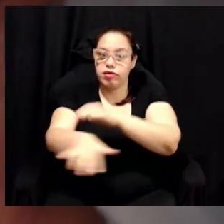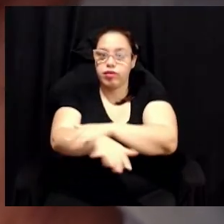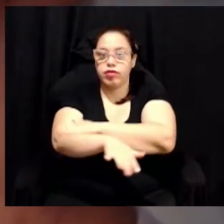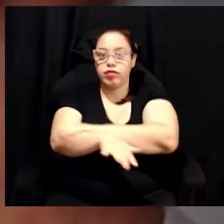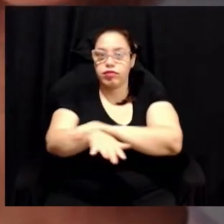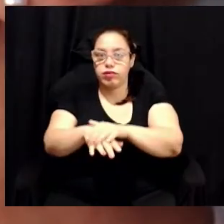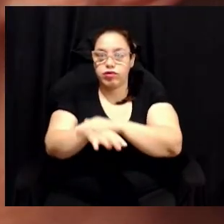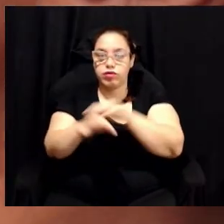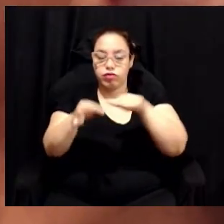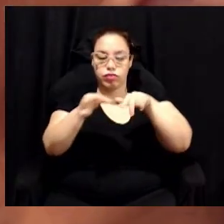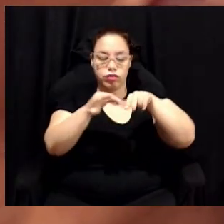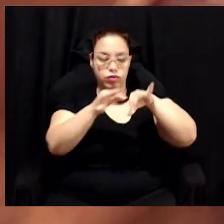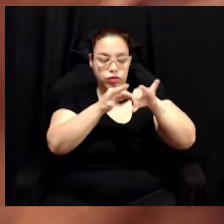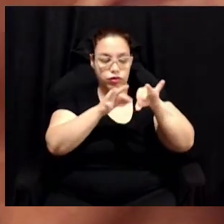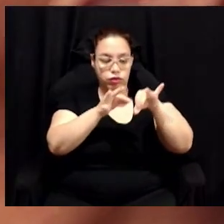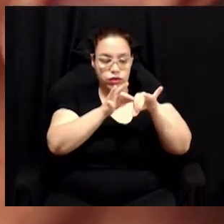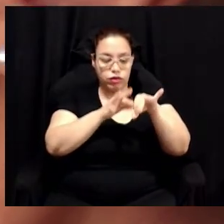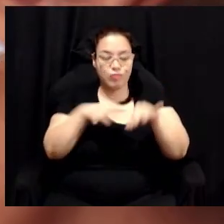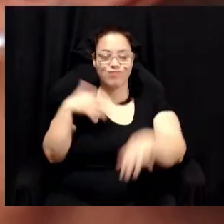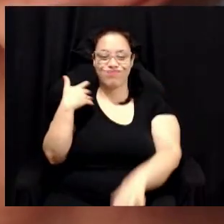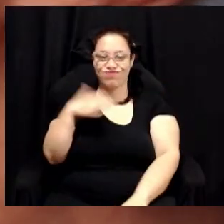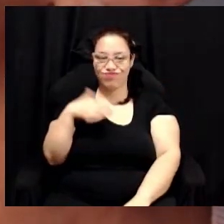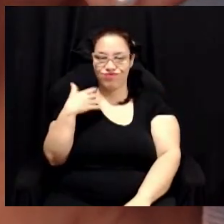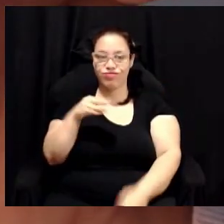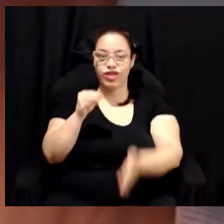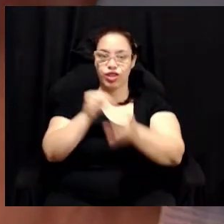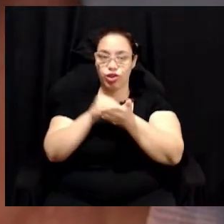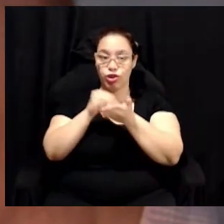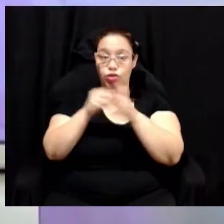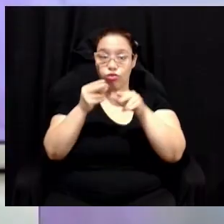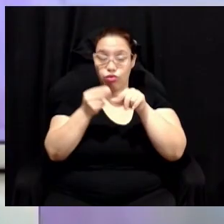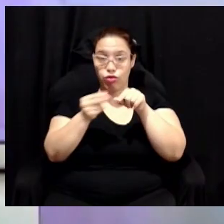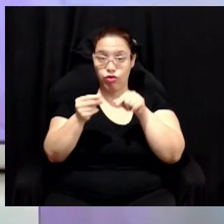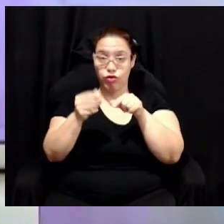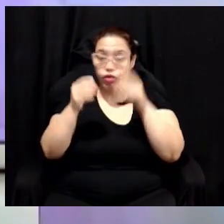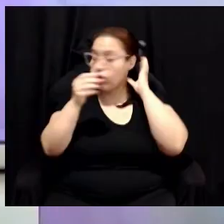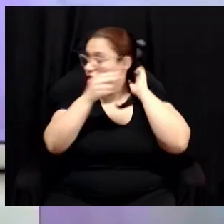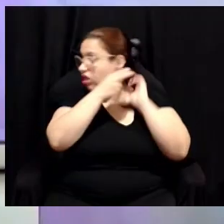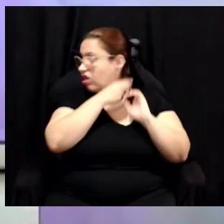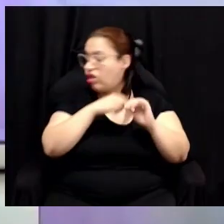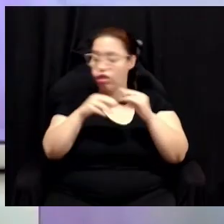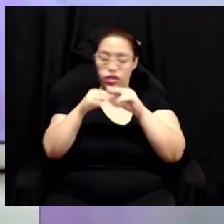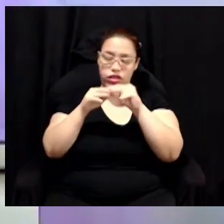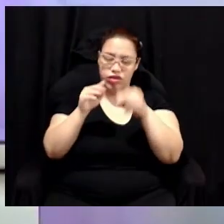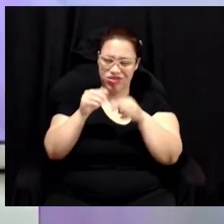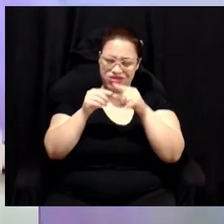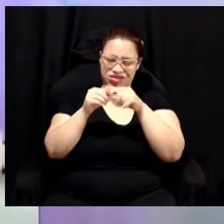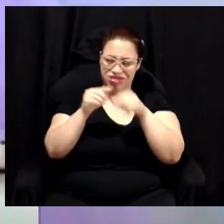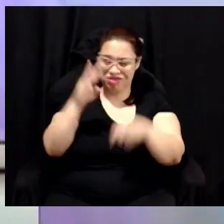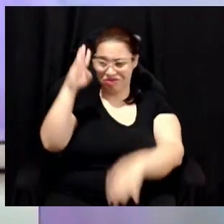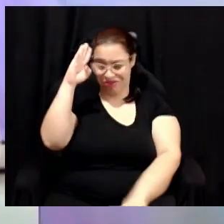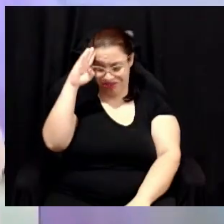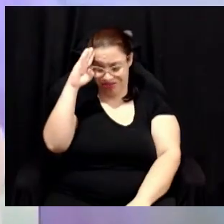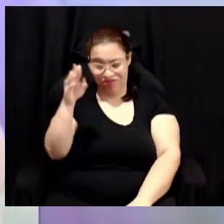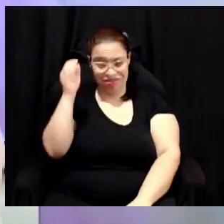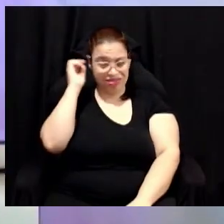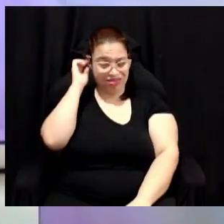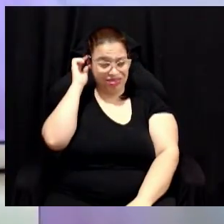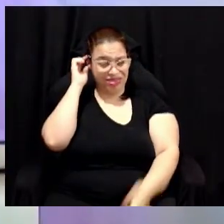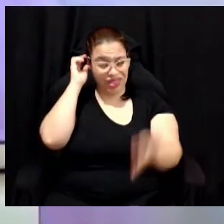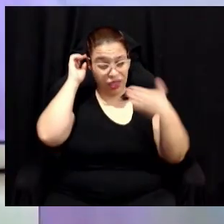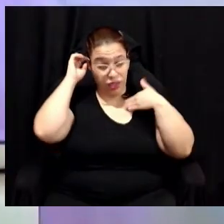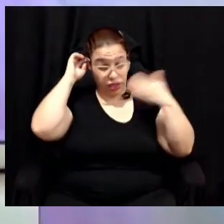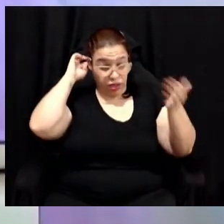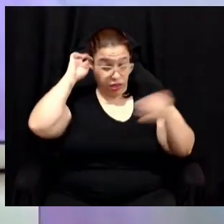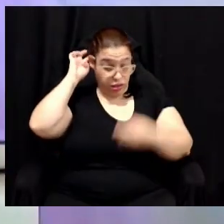ressecamento vaginal, muitas mulheres sofrem com essa falta da lubrificação, queda de cabelo, unhas fracas, mas principalmente os calorões e